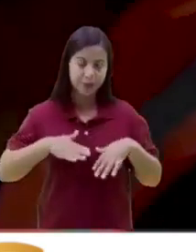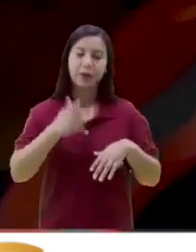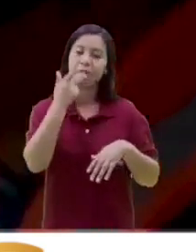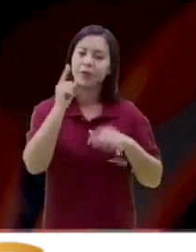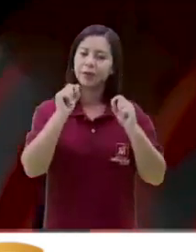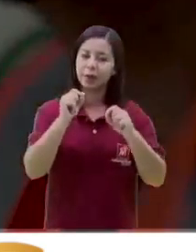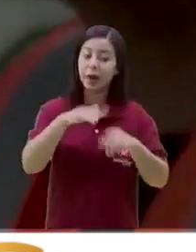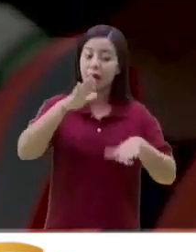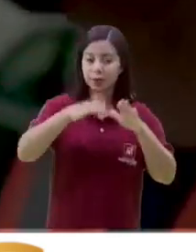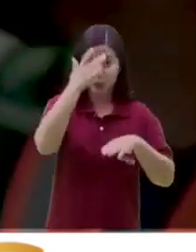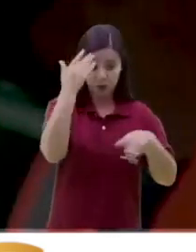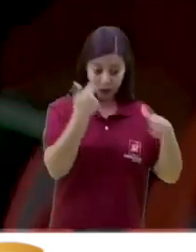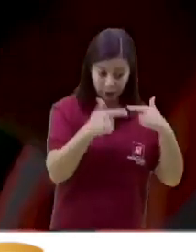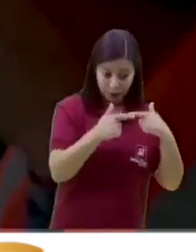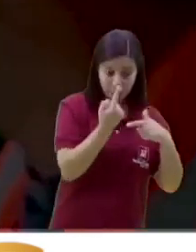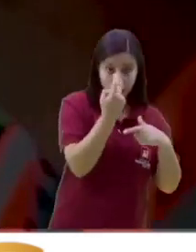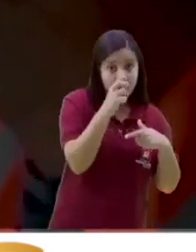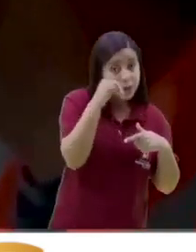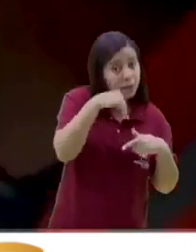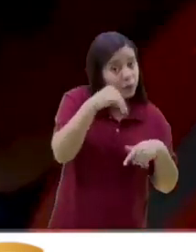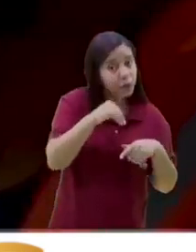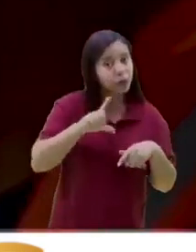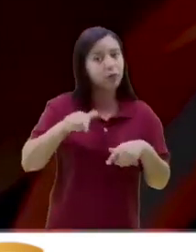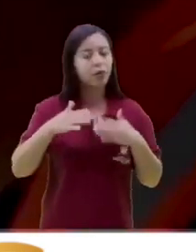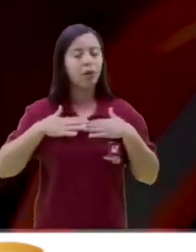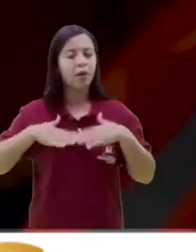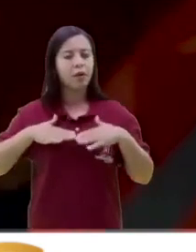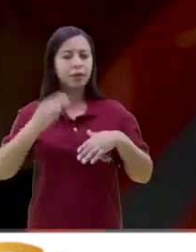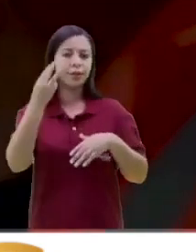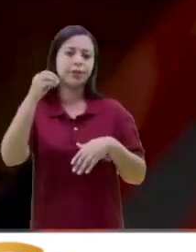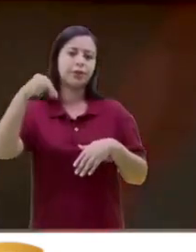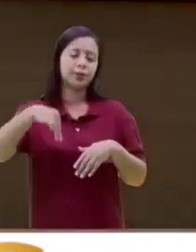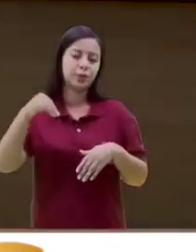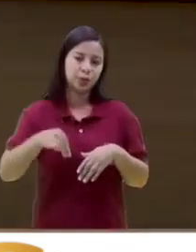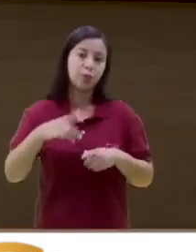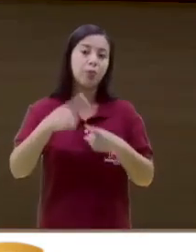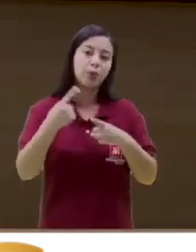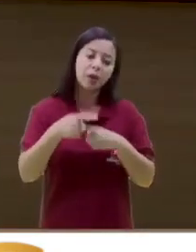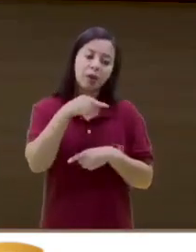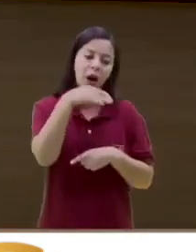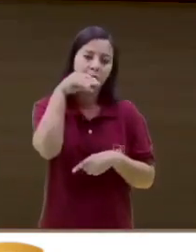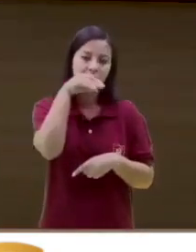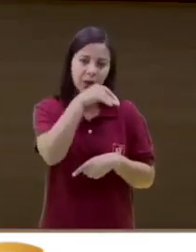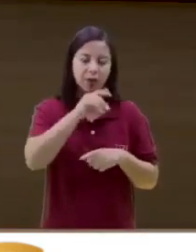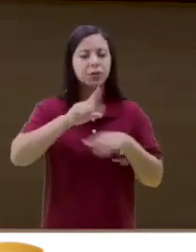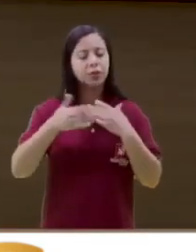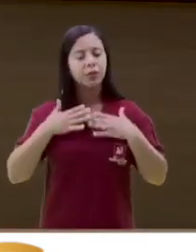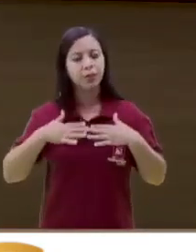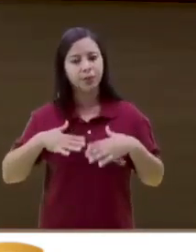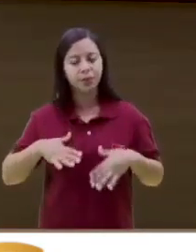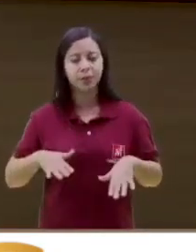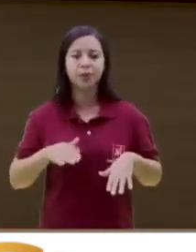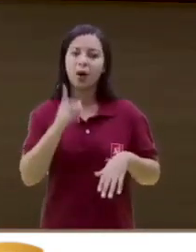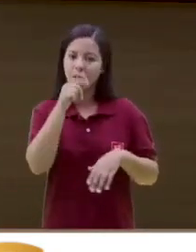ter, às vezes, 15 minutos de atividade e tem que ter 30 de descanso. em relação ao calor que ele estava exposto, para ele poder se